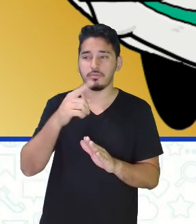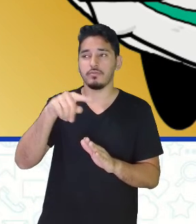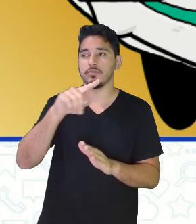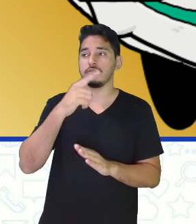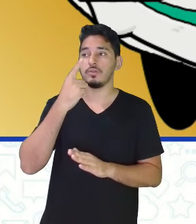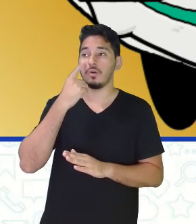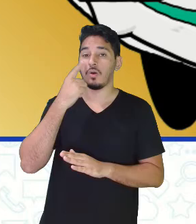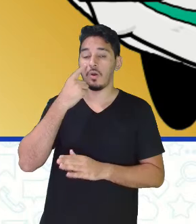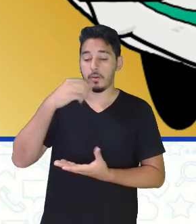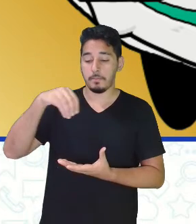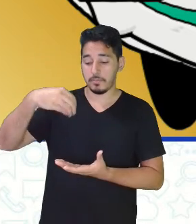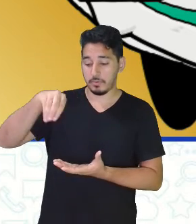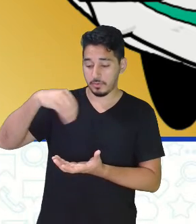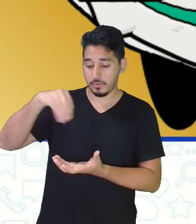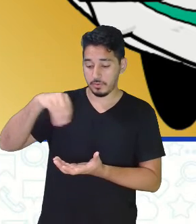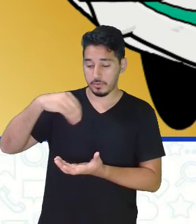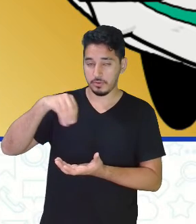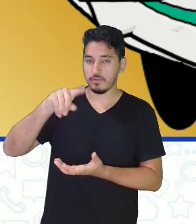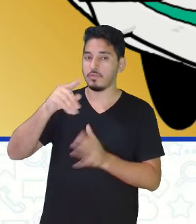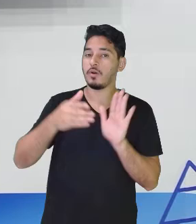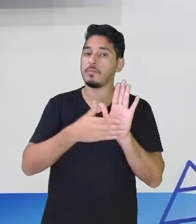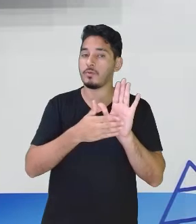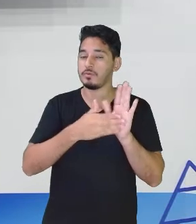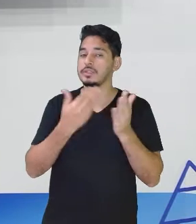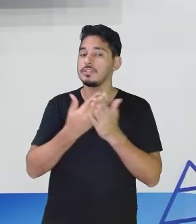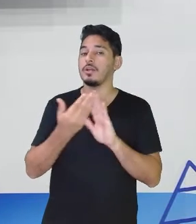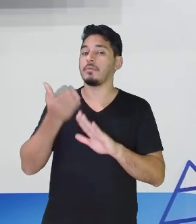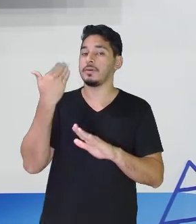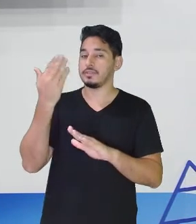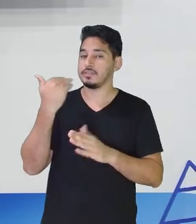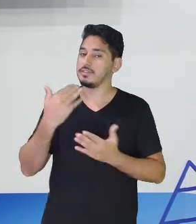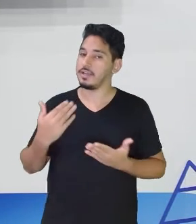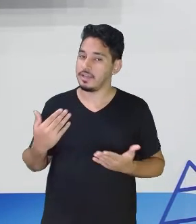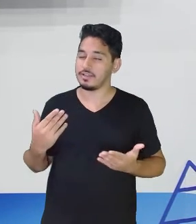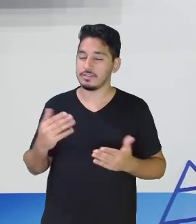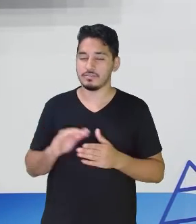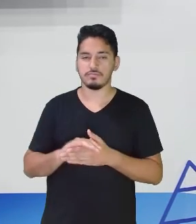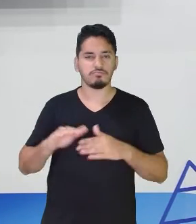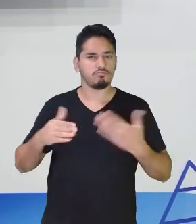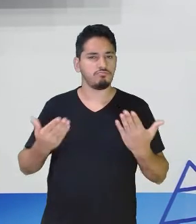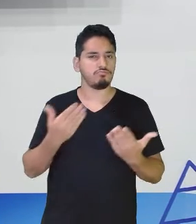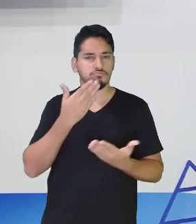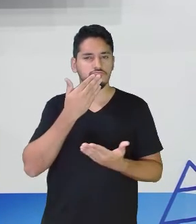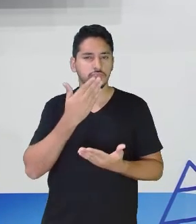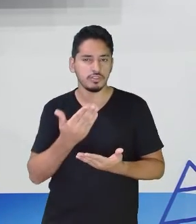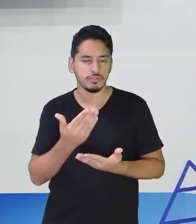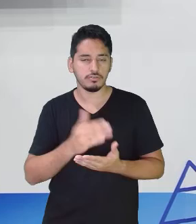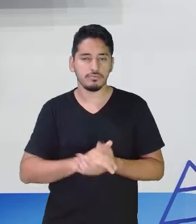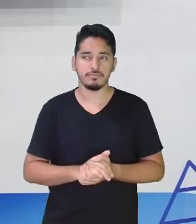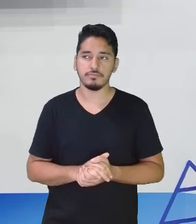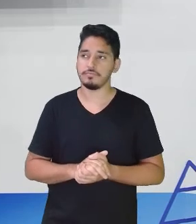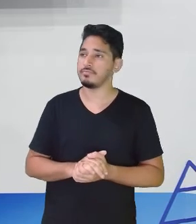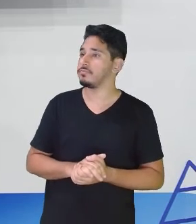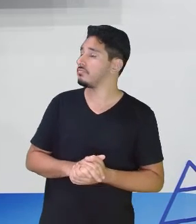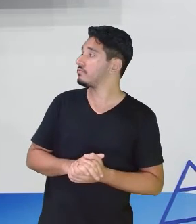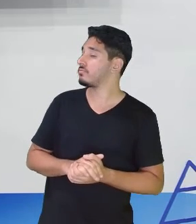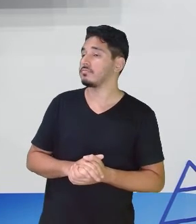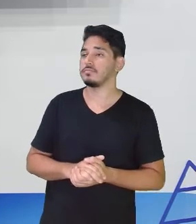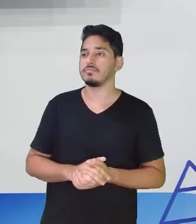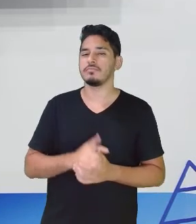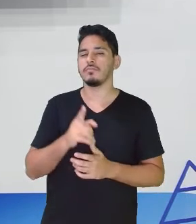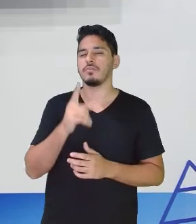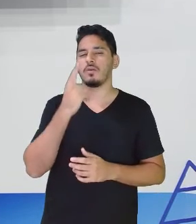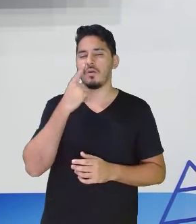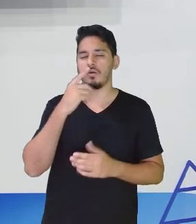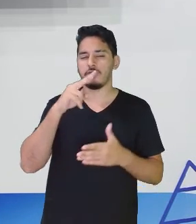sininho está lembrando ali que foi uma proposta da aula passada. E o que é que eu estou pedindo? Eu estou pedindo aqui, ó. Acompanha